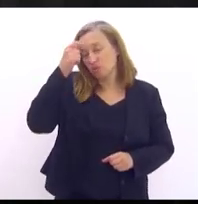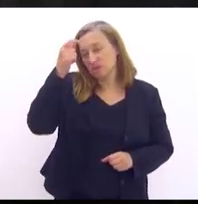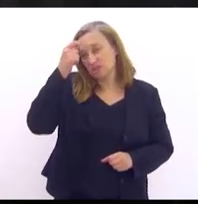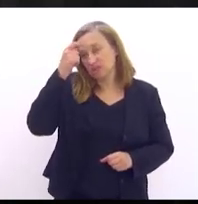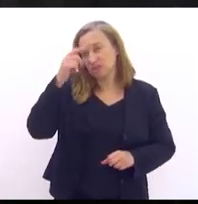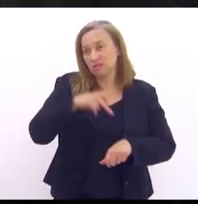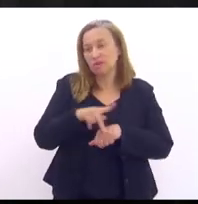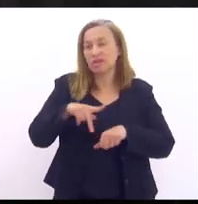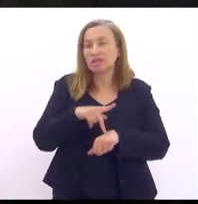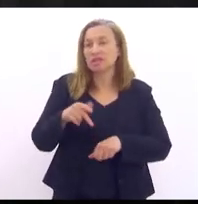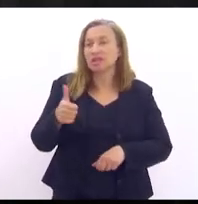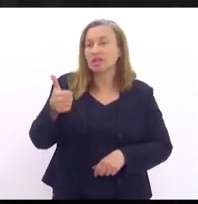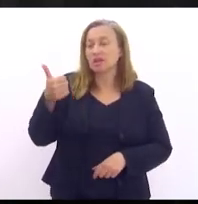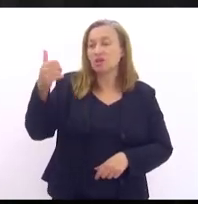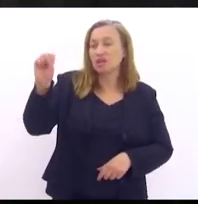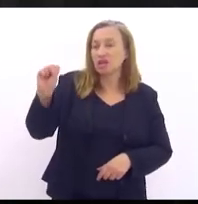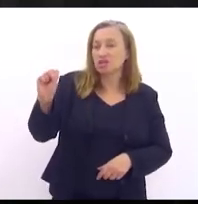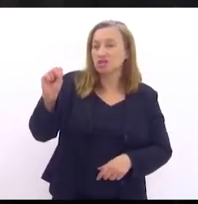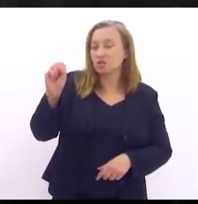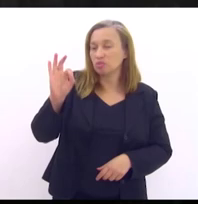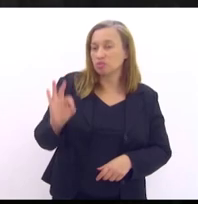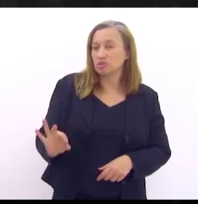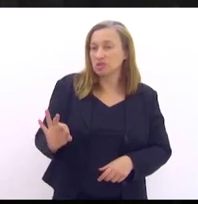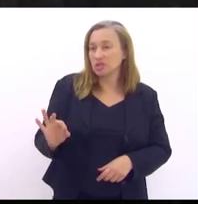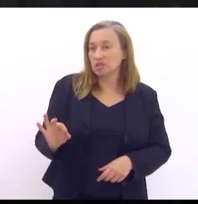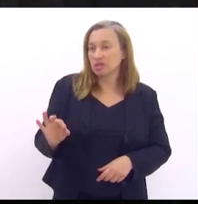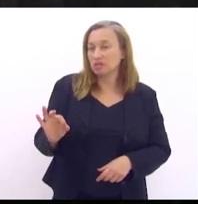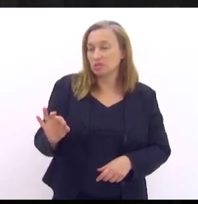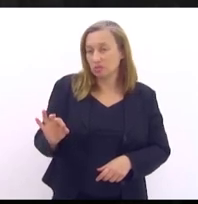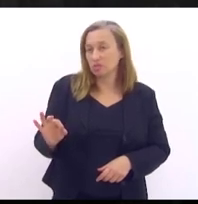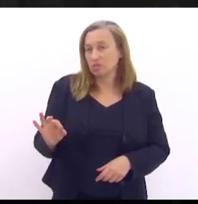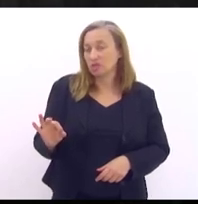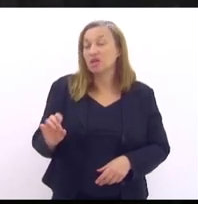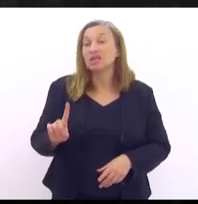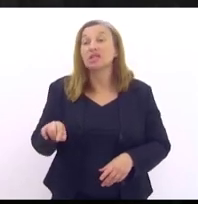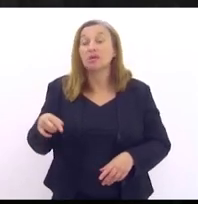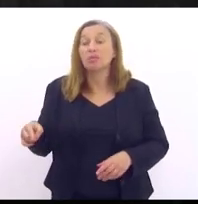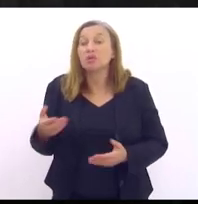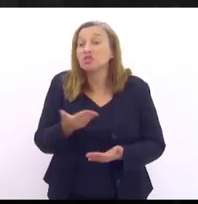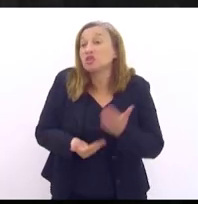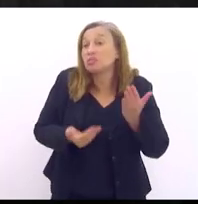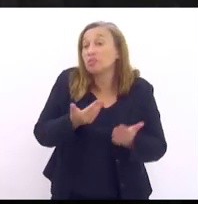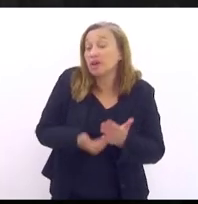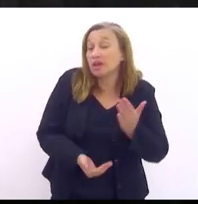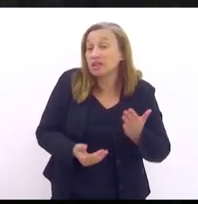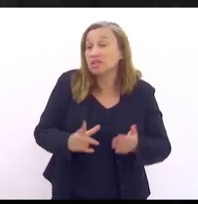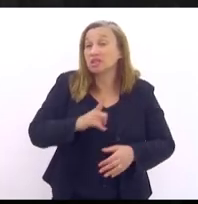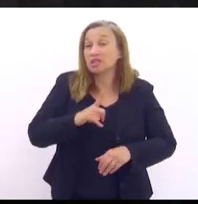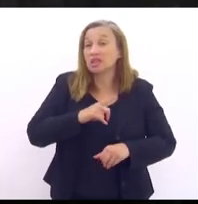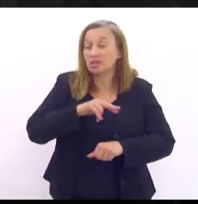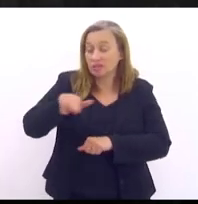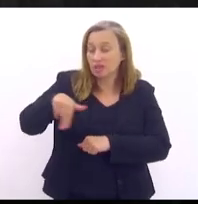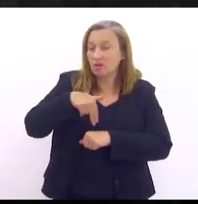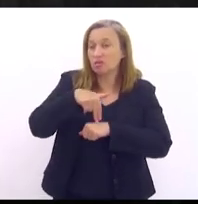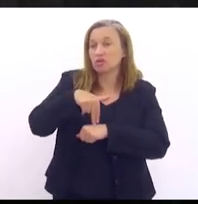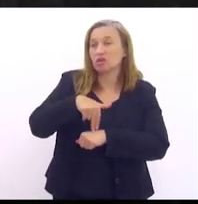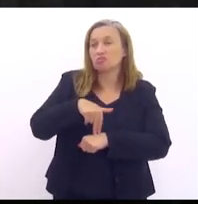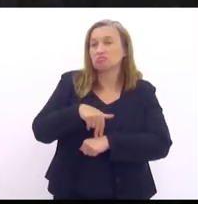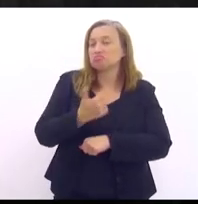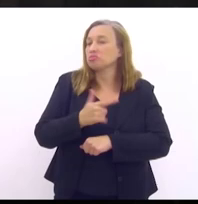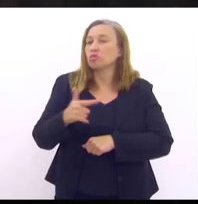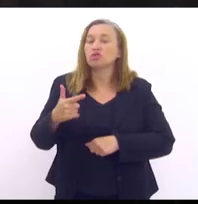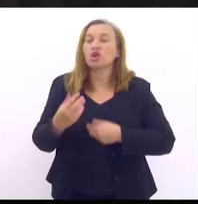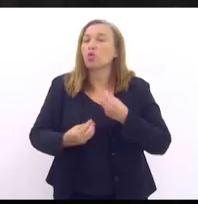de 18, depois de tantas perdas que houve, patrocinadas pela União, nós não temos